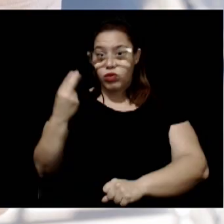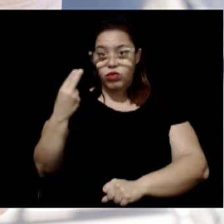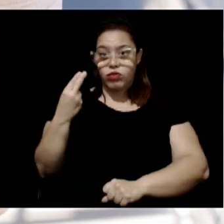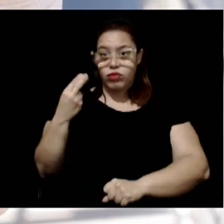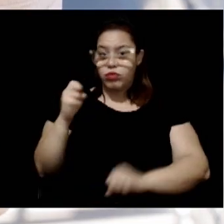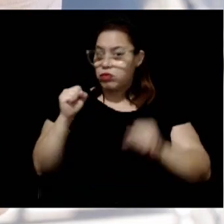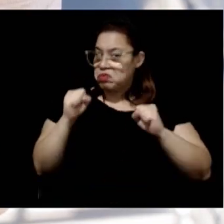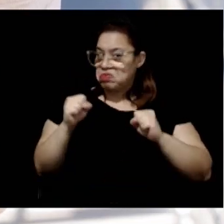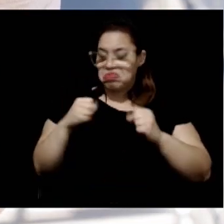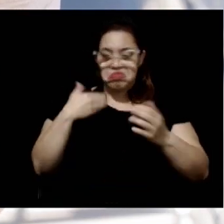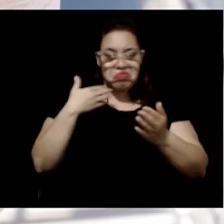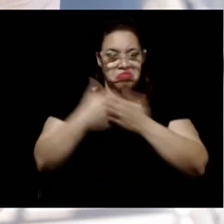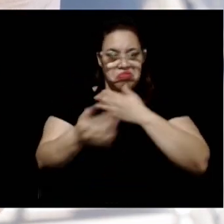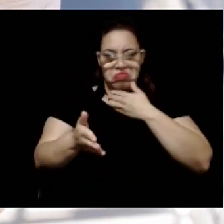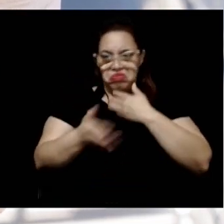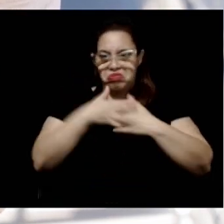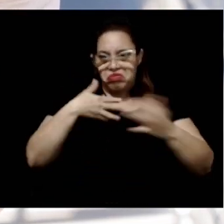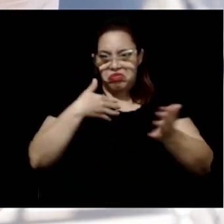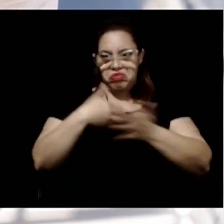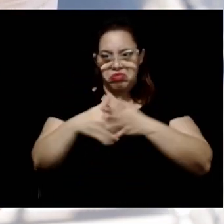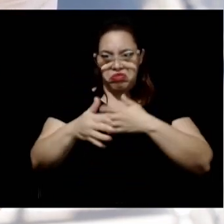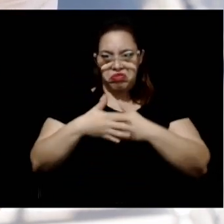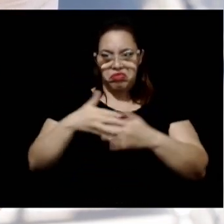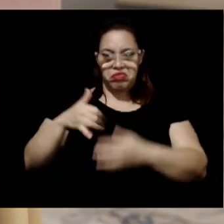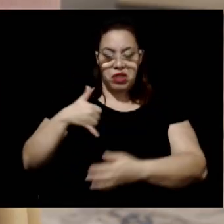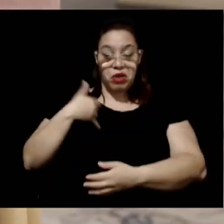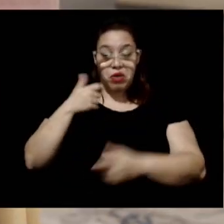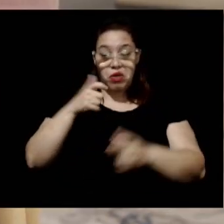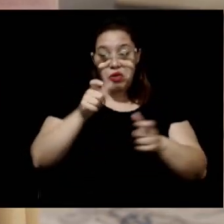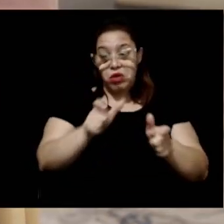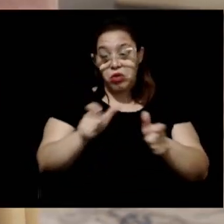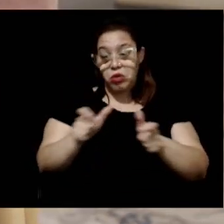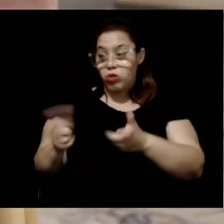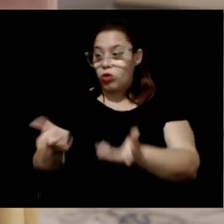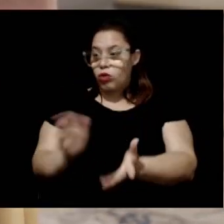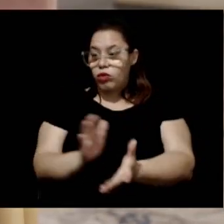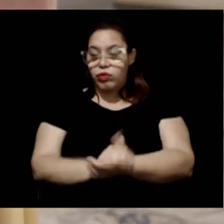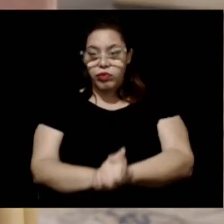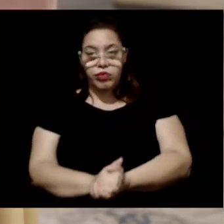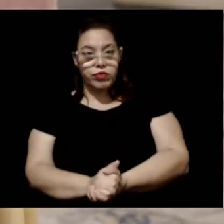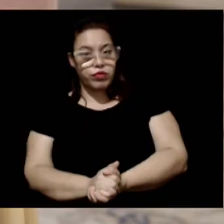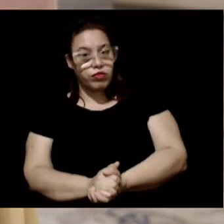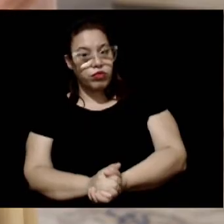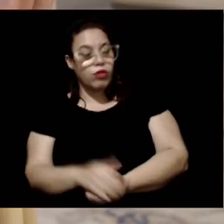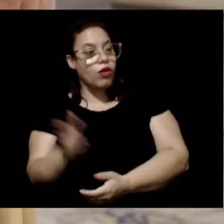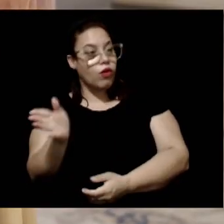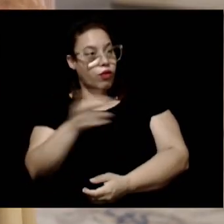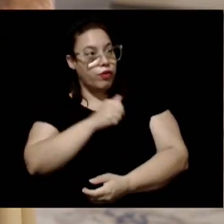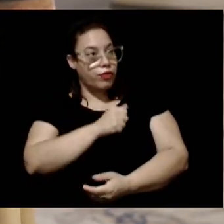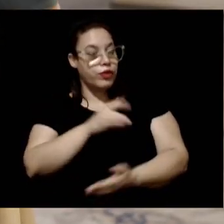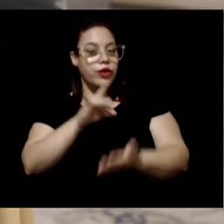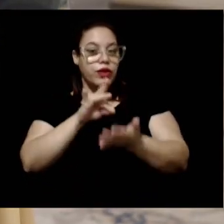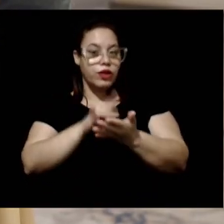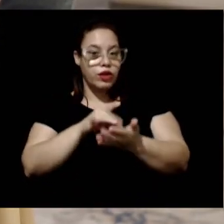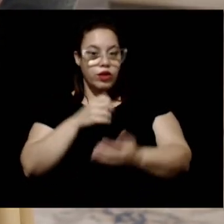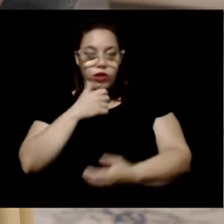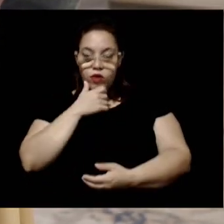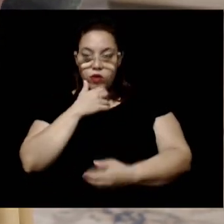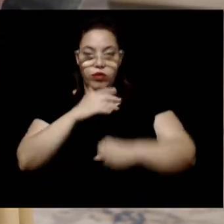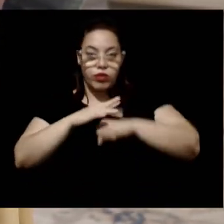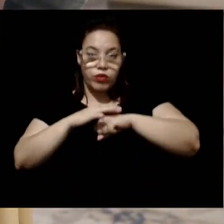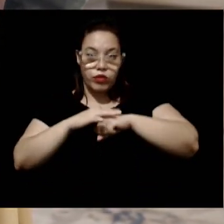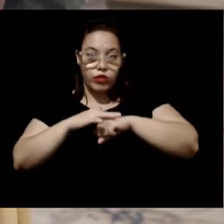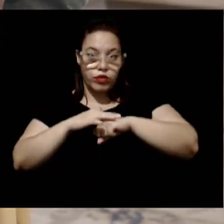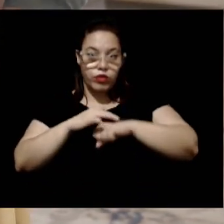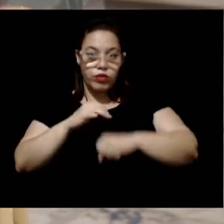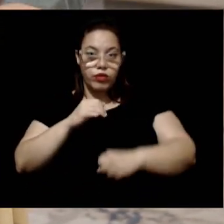aí qualquer pessoa? Então vamos lá, de novo, depende da doença. Quando eu falo, por exemplo, de